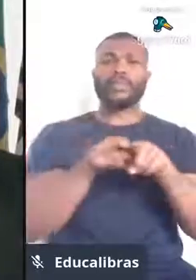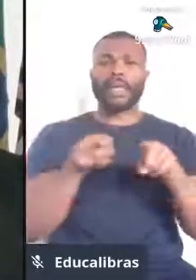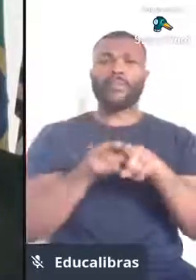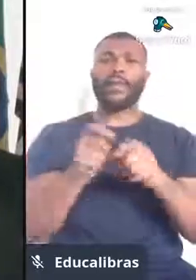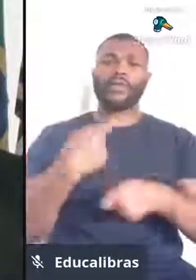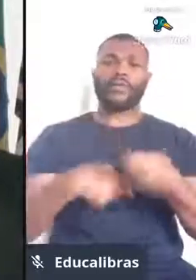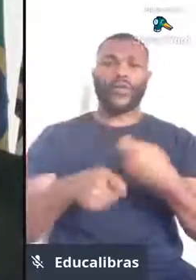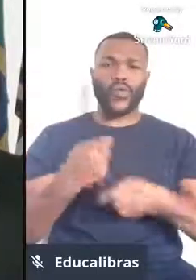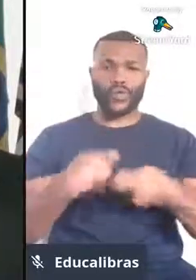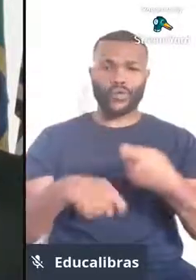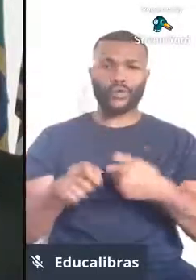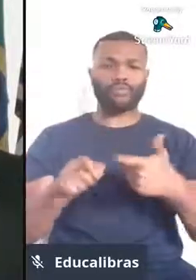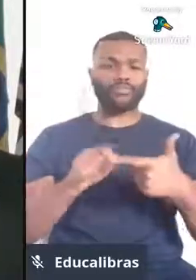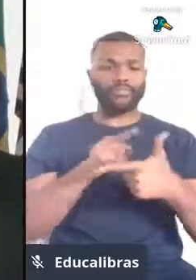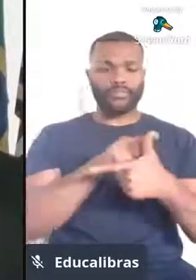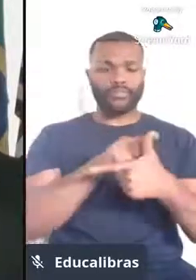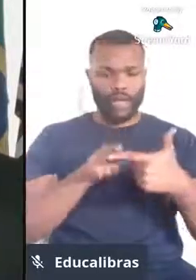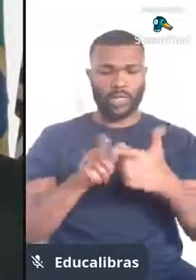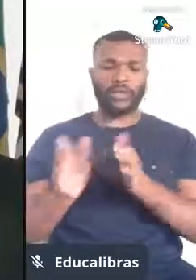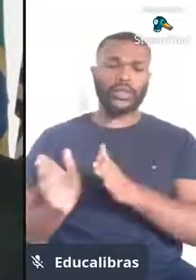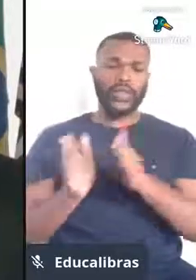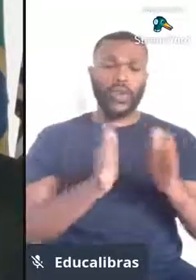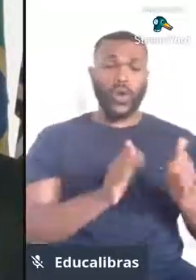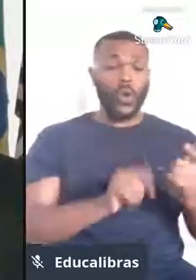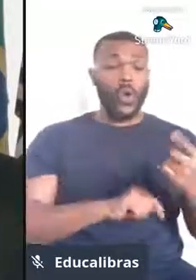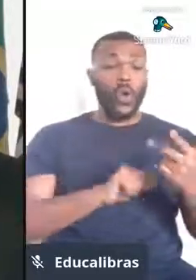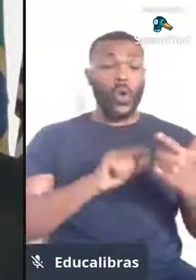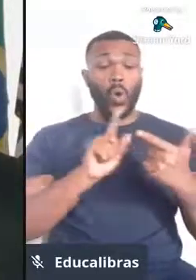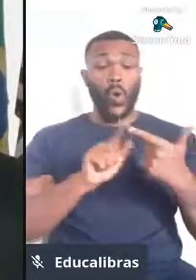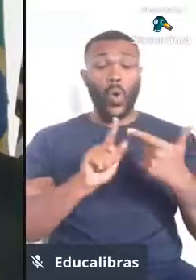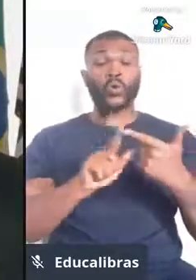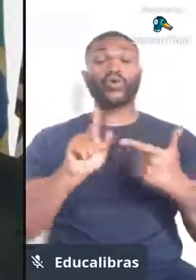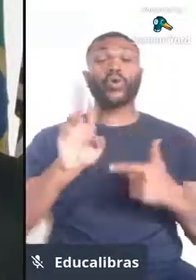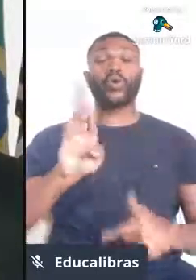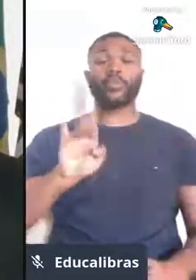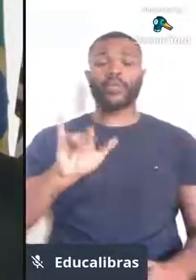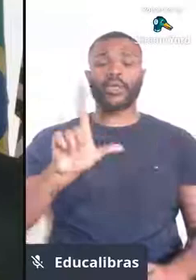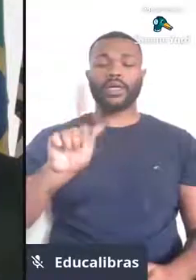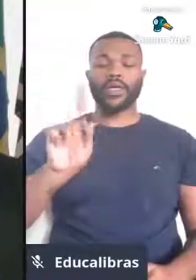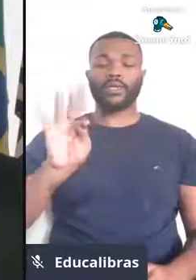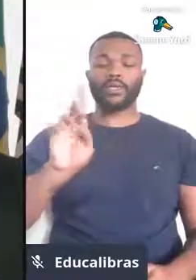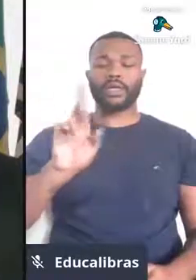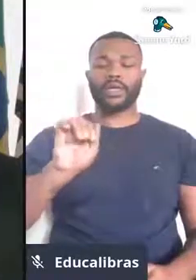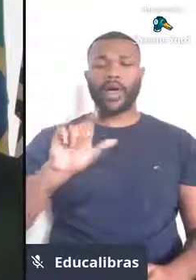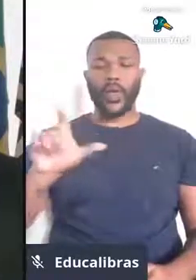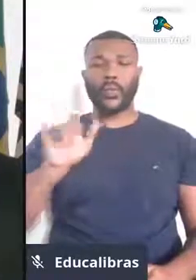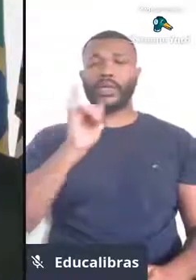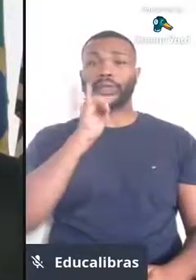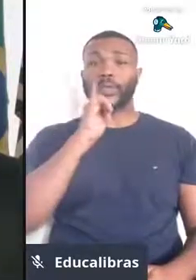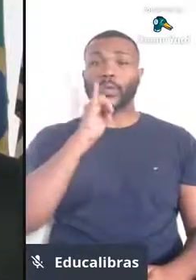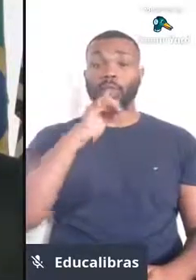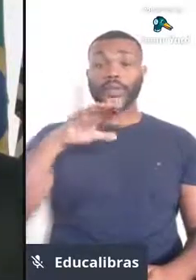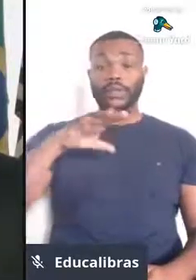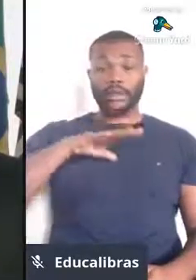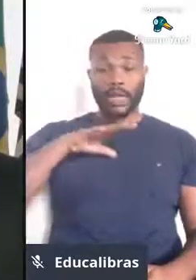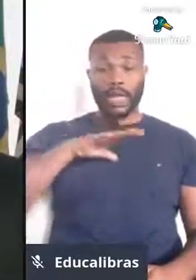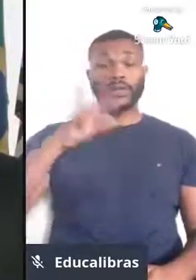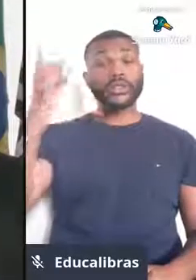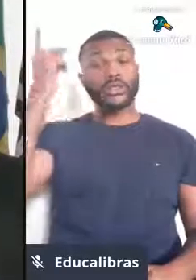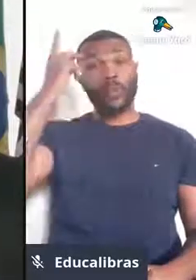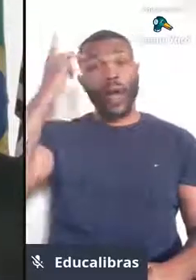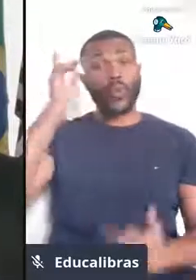núcleo bilateral, né? Então, bilateral são todas as relações que forem a cidade de São Paulo com outra cidade ou com outro